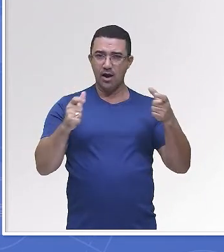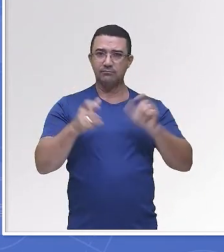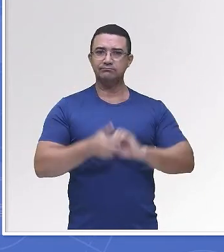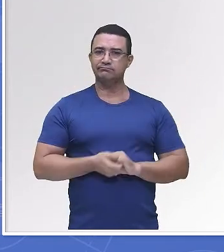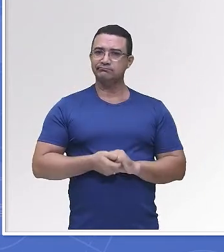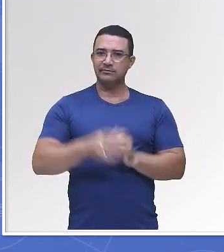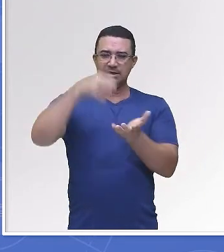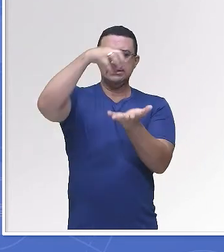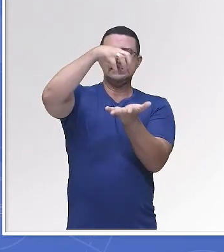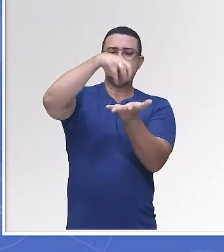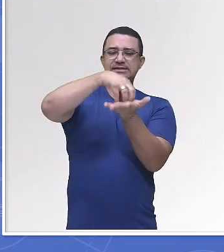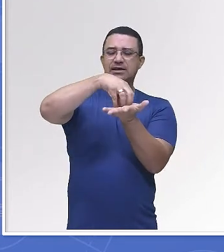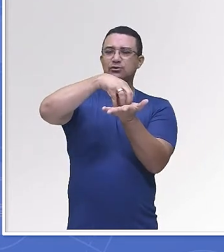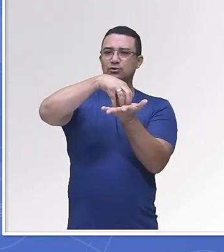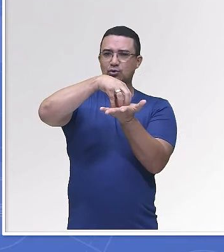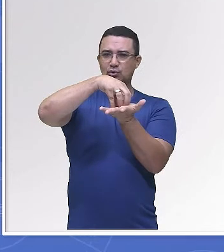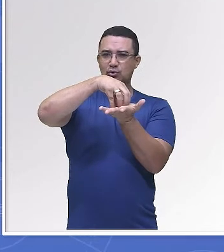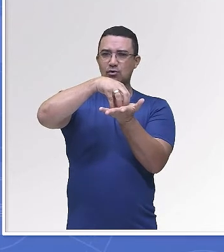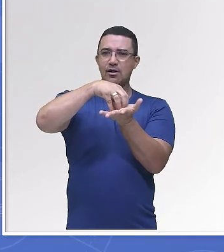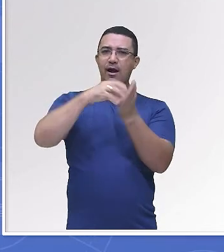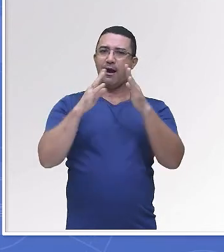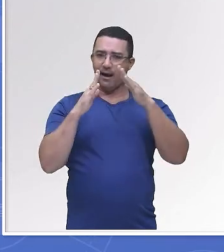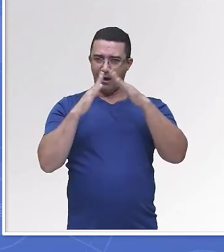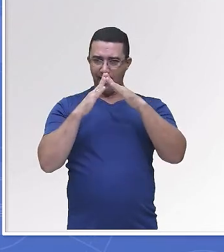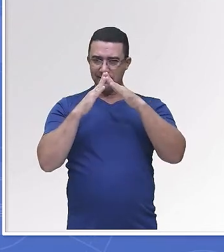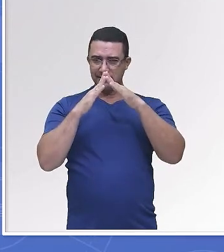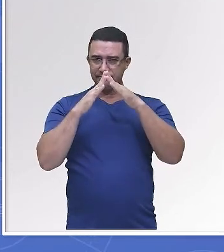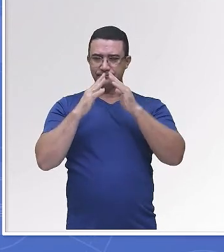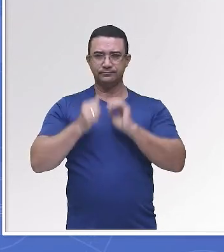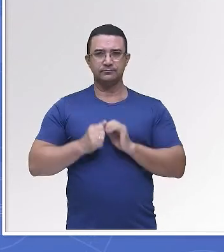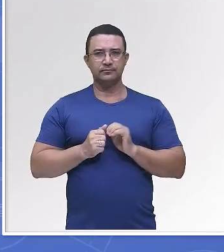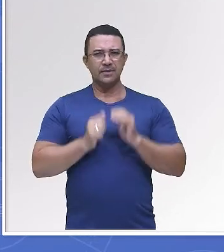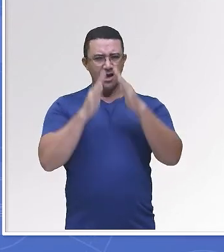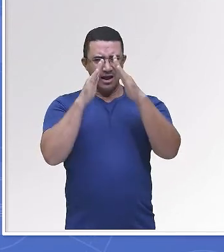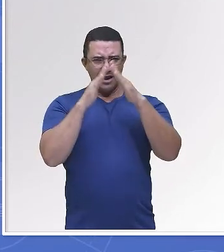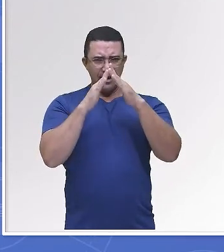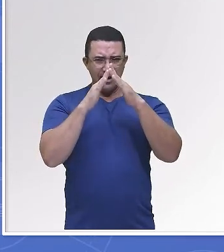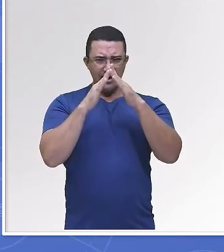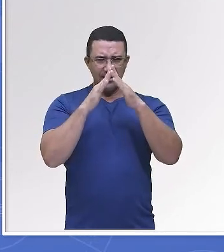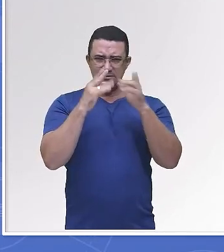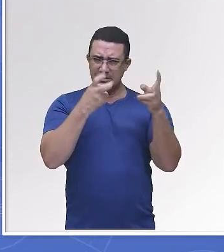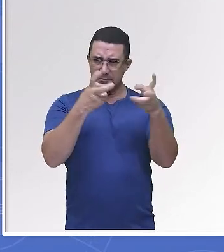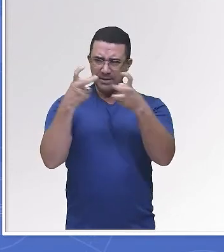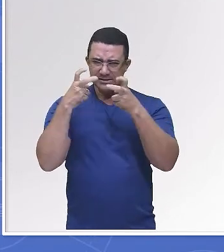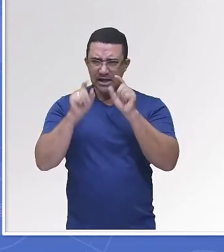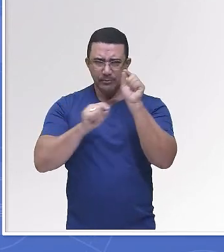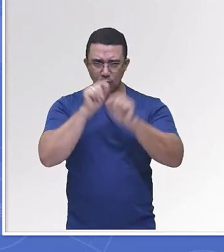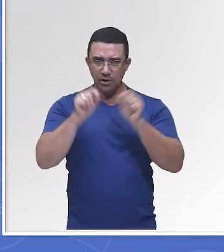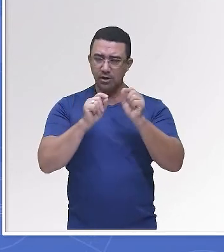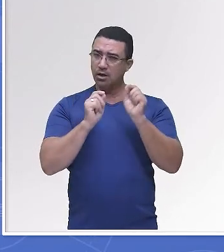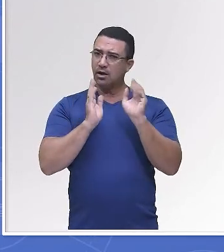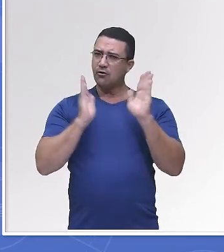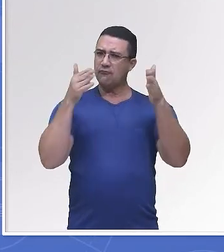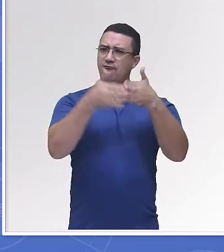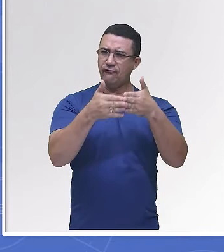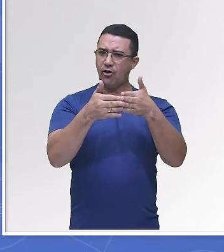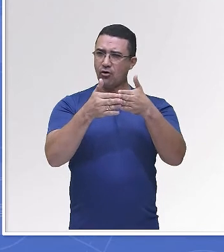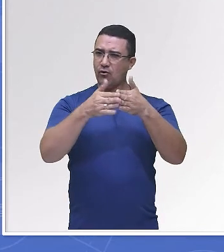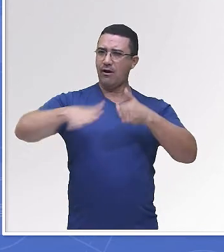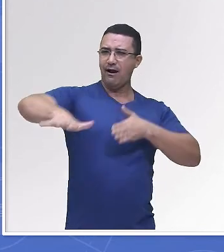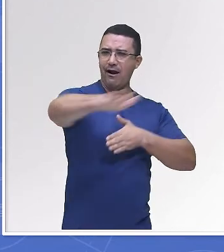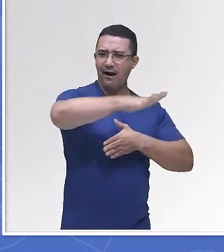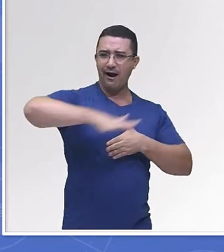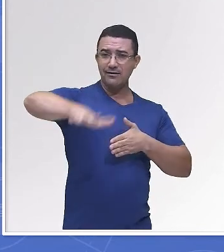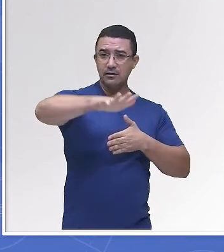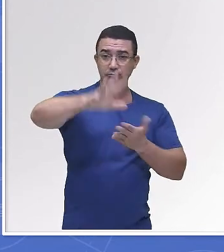Centro da casa, perdão. E essa casa, nota que ele focaliza num espaço que é o centro do